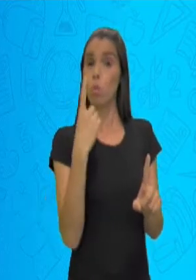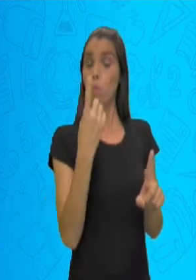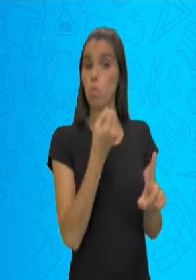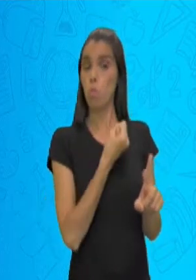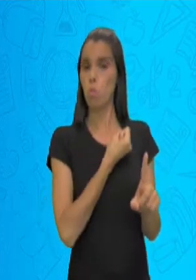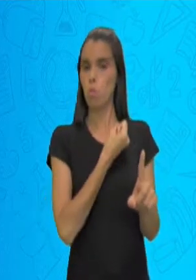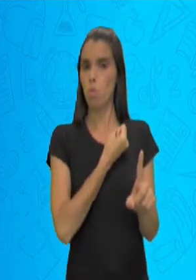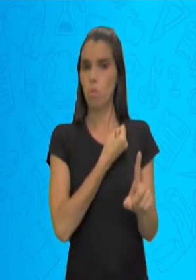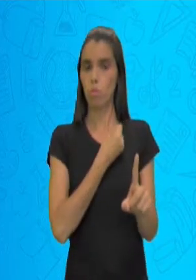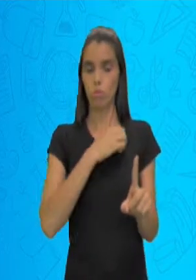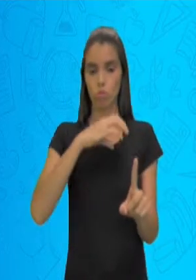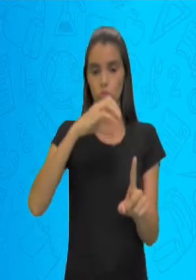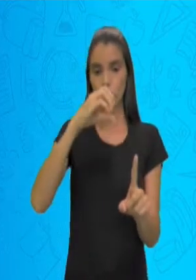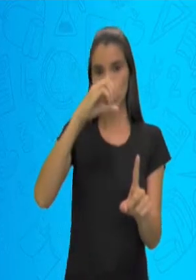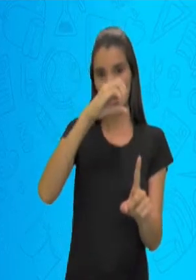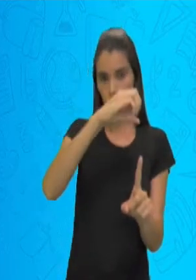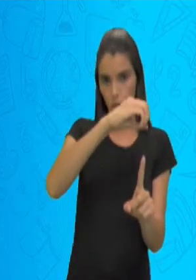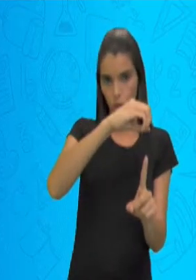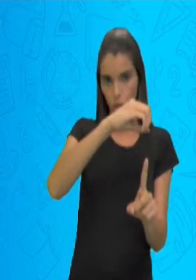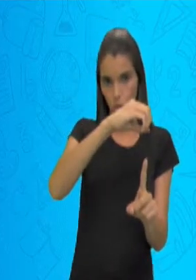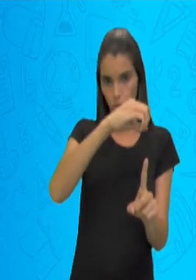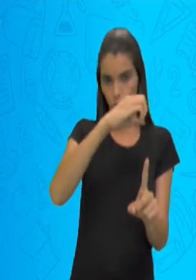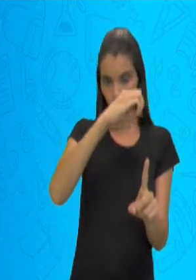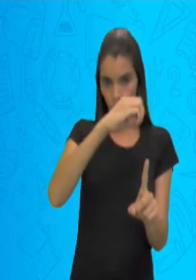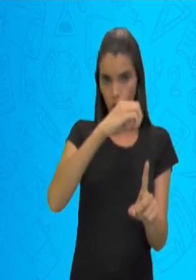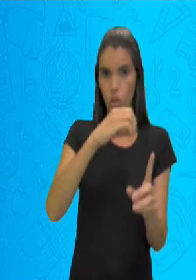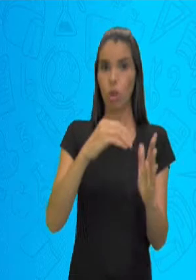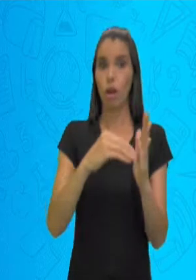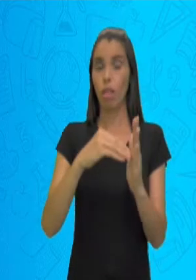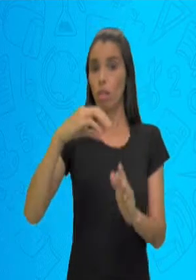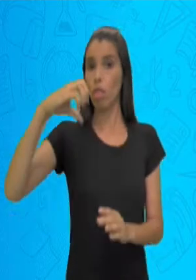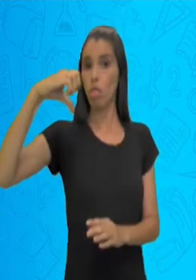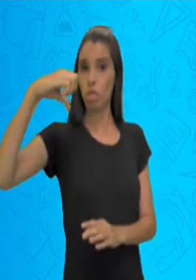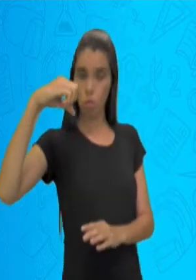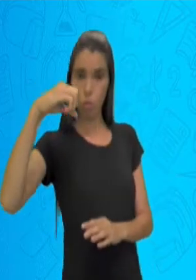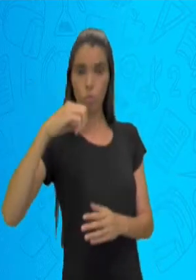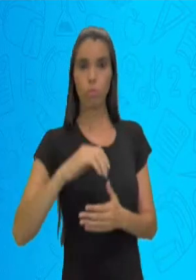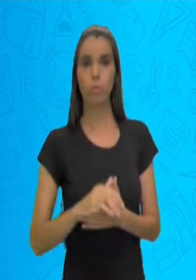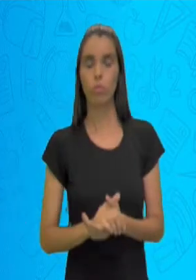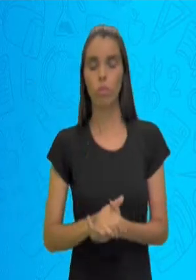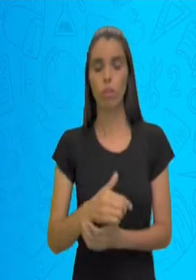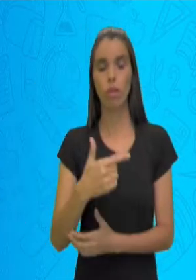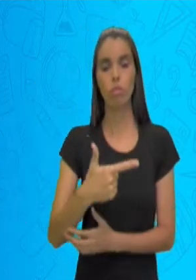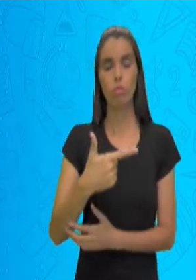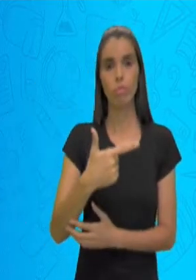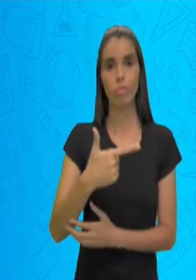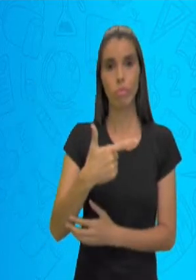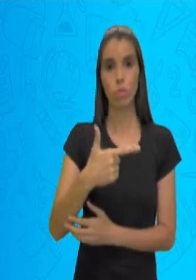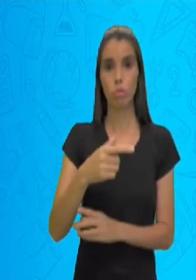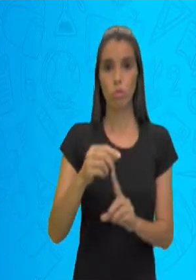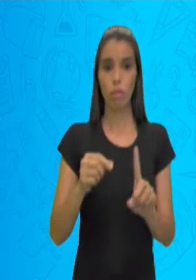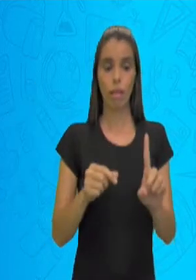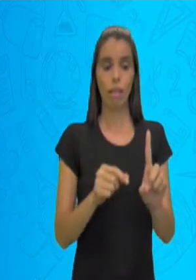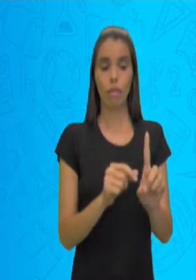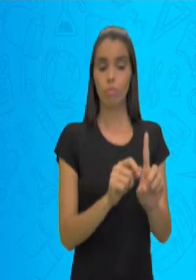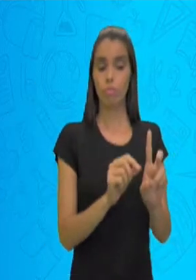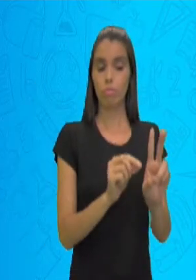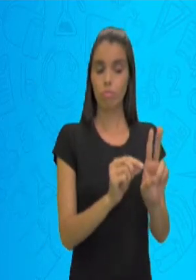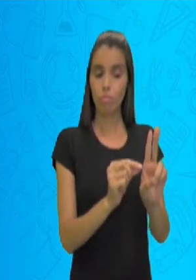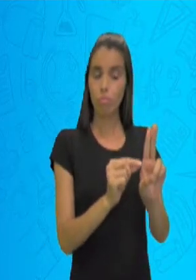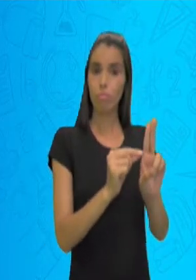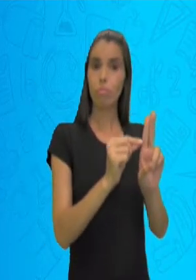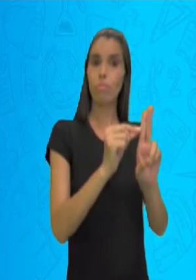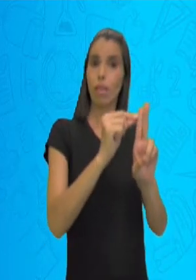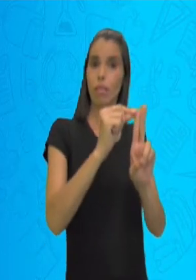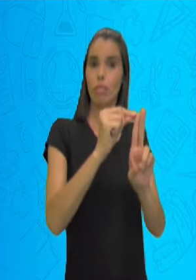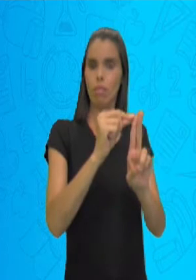A segunda ordem já é a dezena, ou seja, são os números